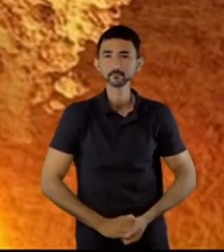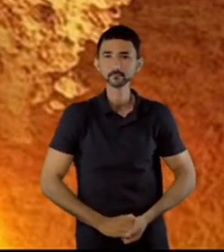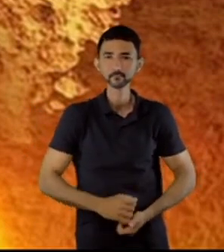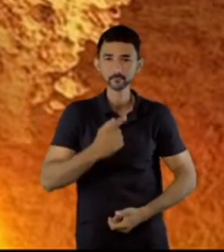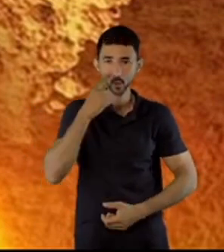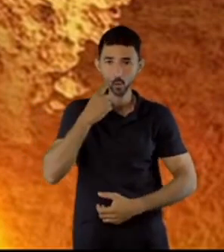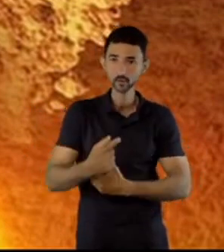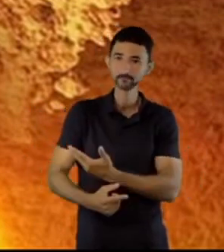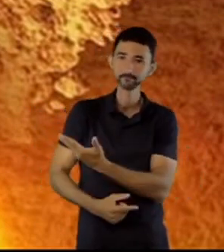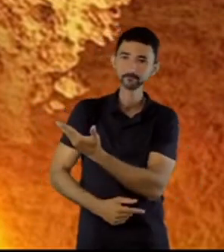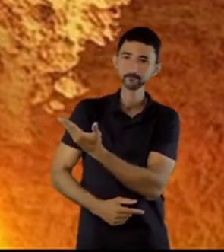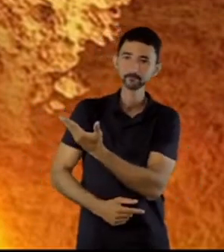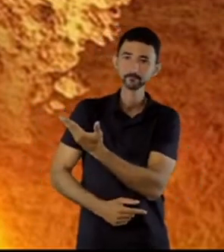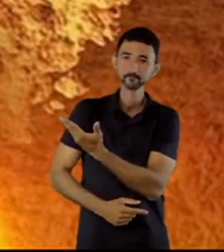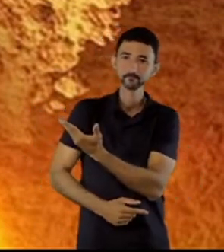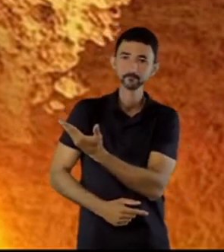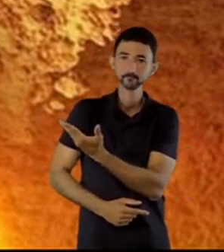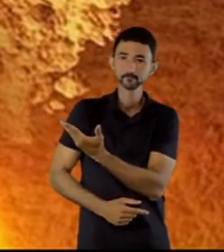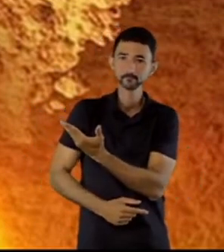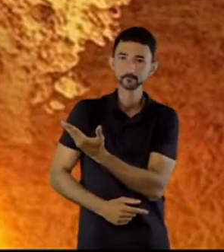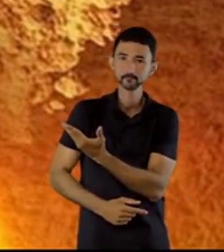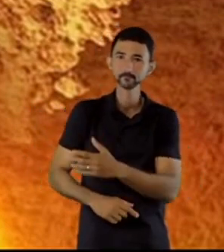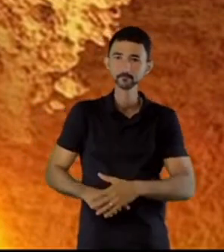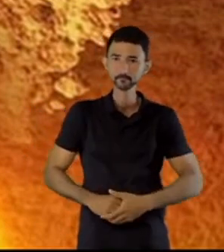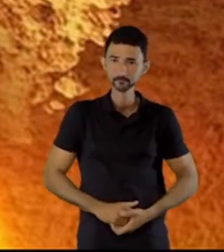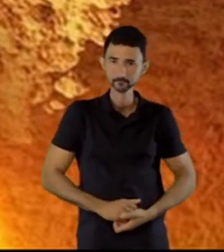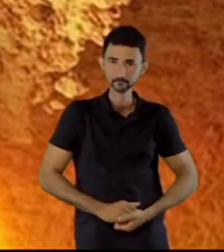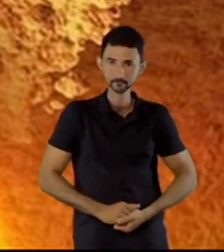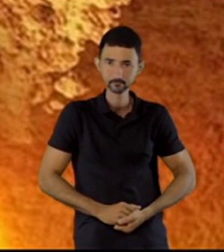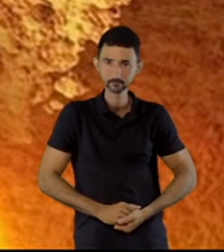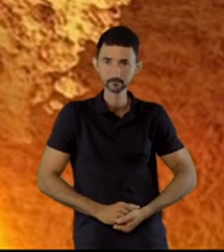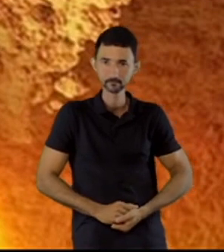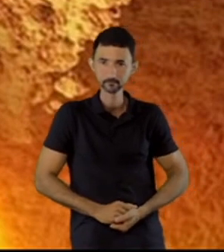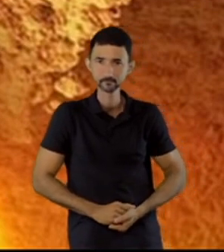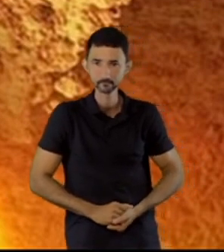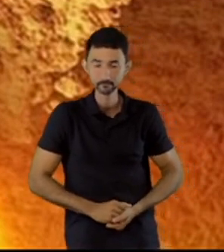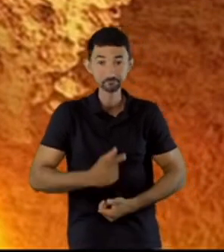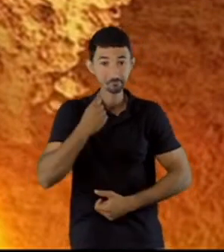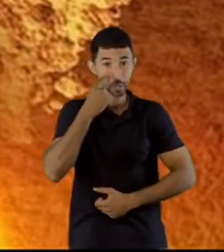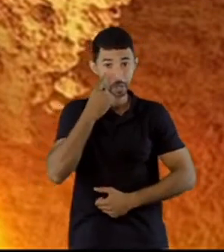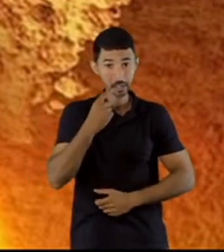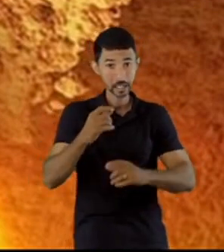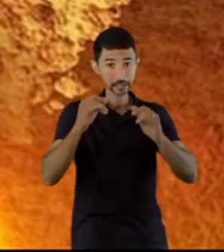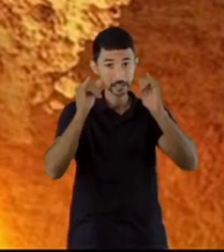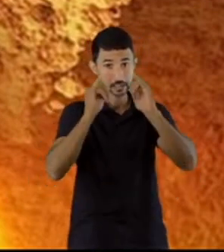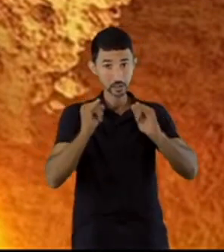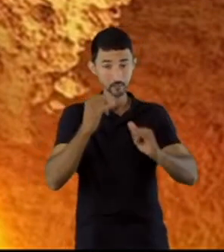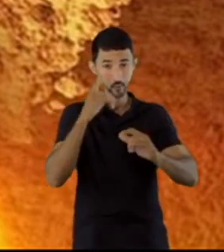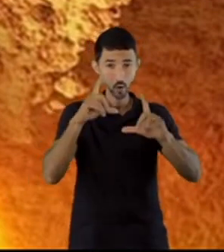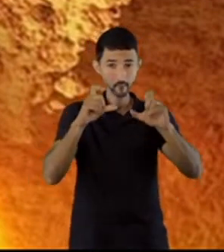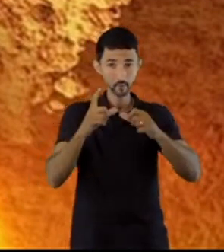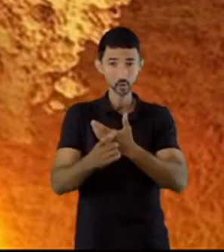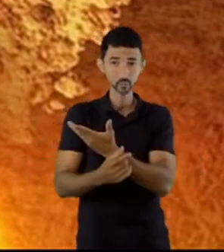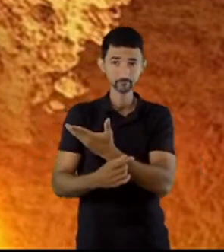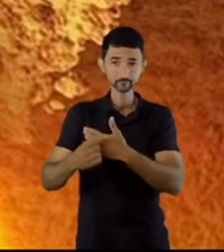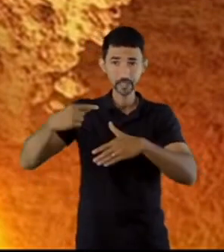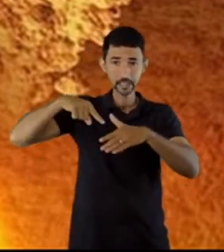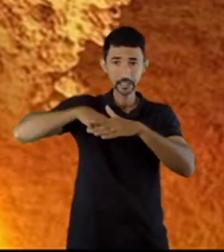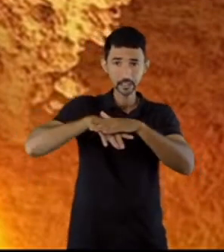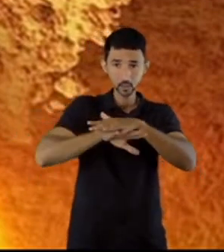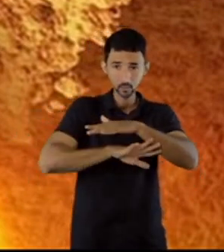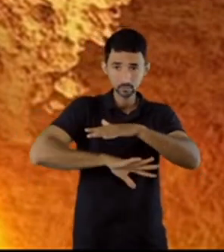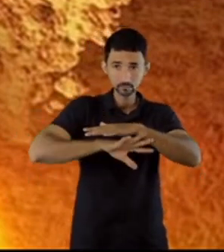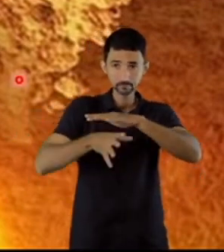Aqui nessa imagem, como você pode ver, é uma imagem extremamente interessante, olha só. Aqui dentro do manto